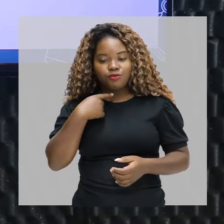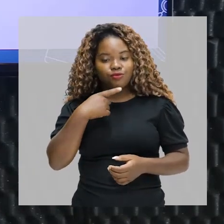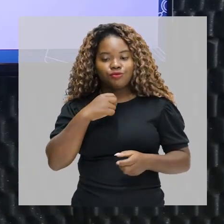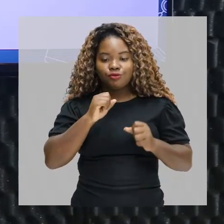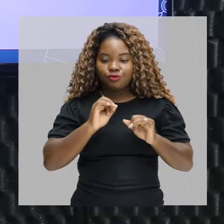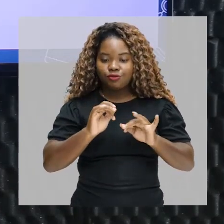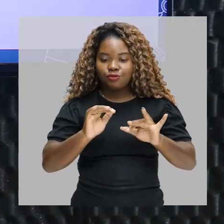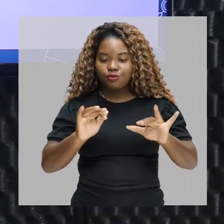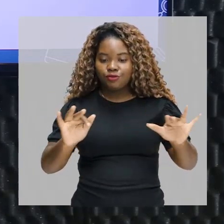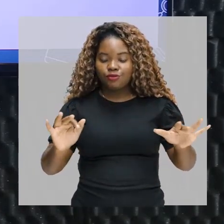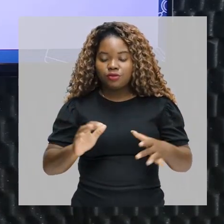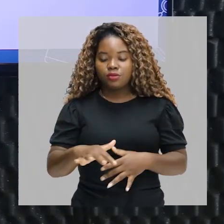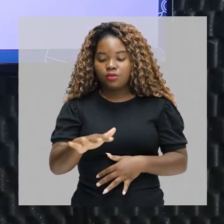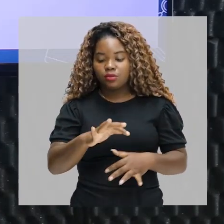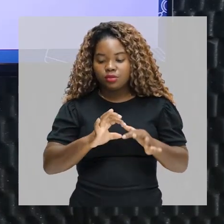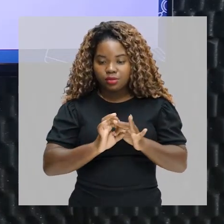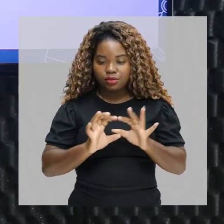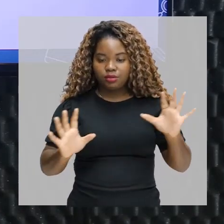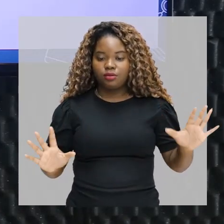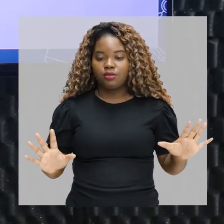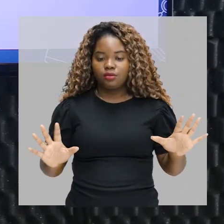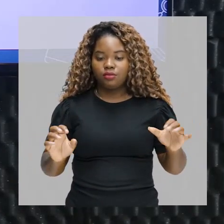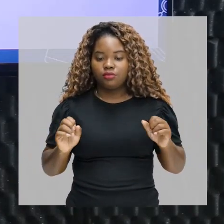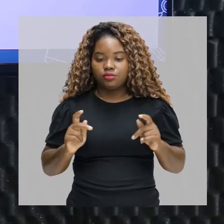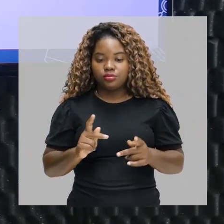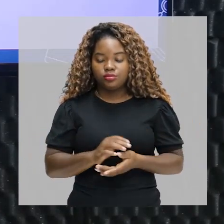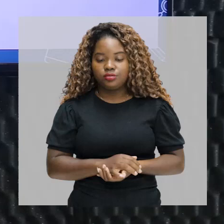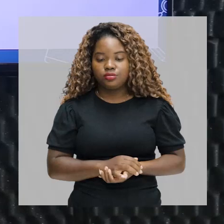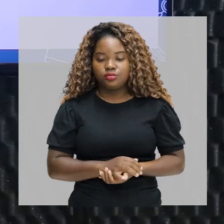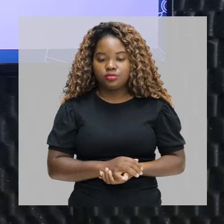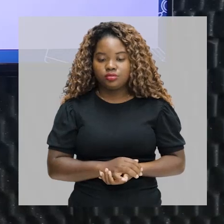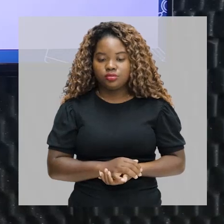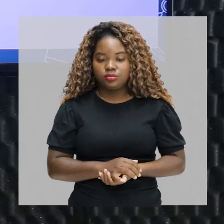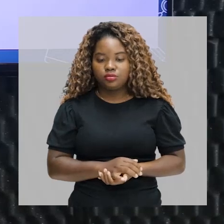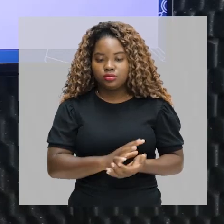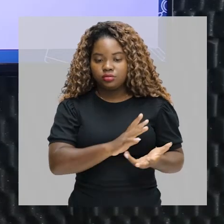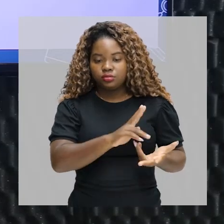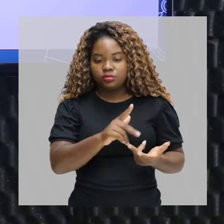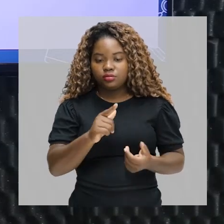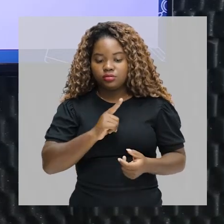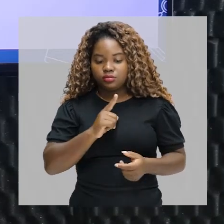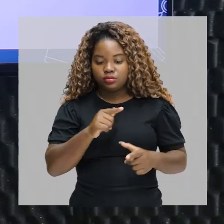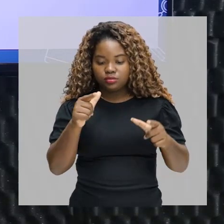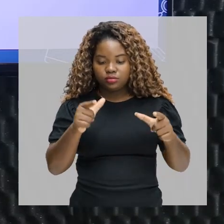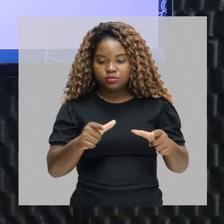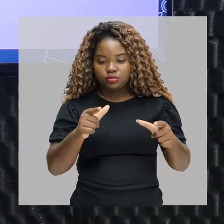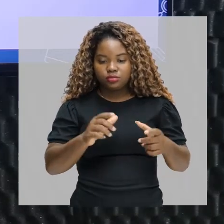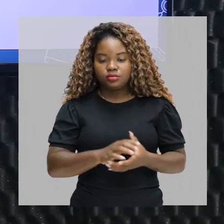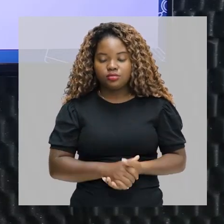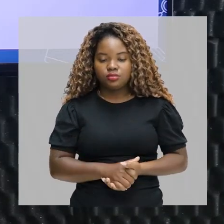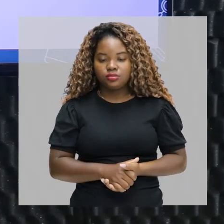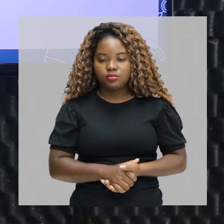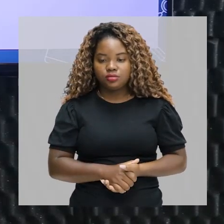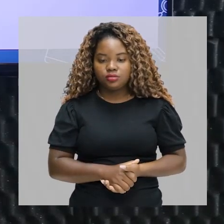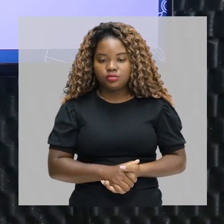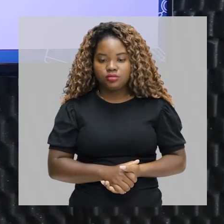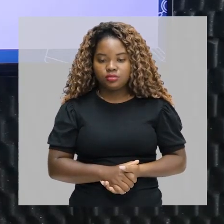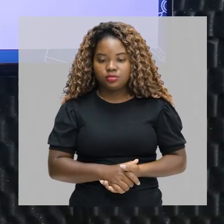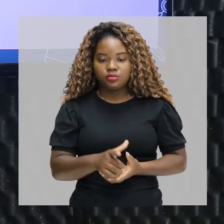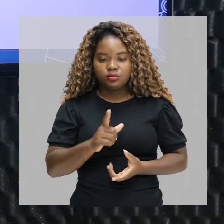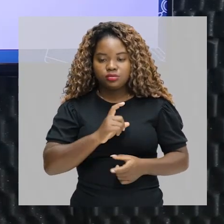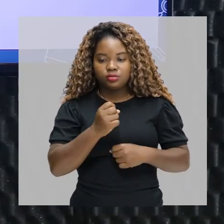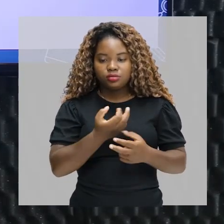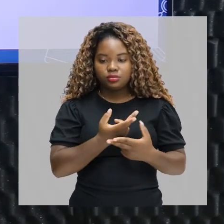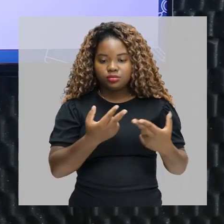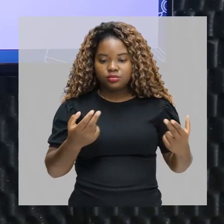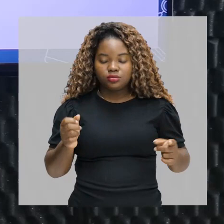falando do espaço livre, ok? Porque no universo existem locais em que são muito ricos, tem uma riqueza muito grande de